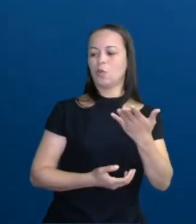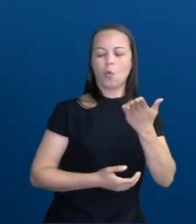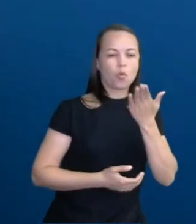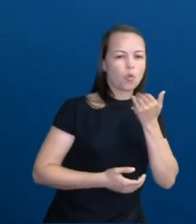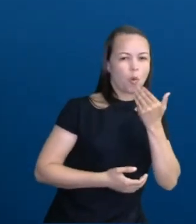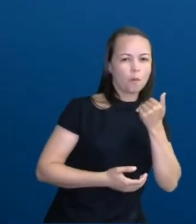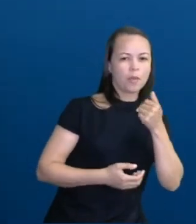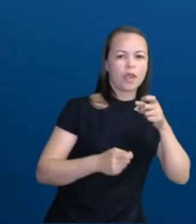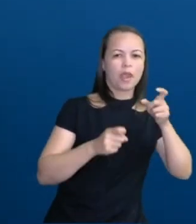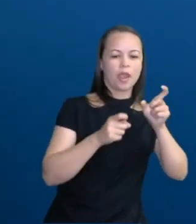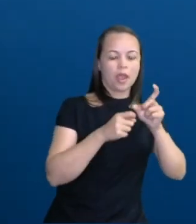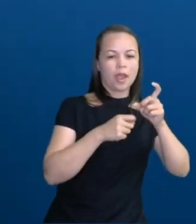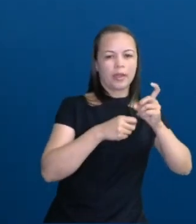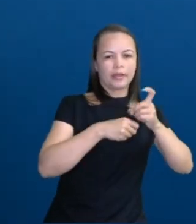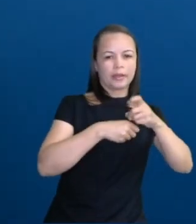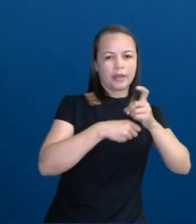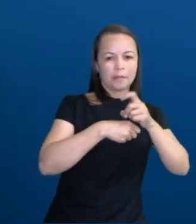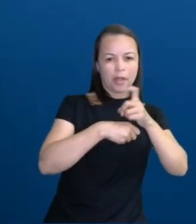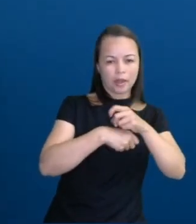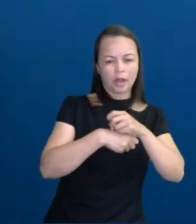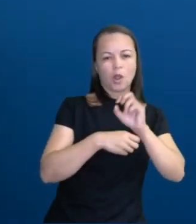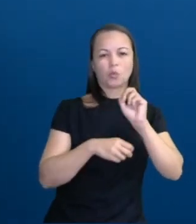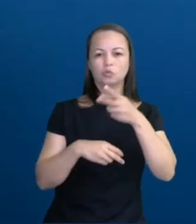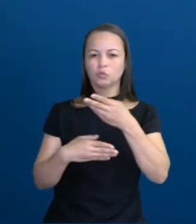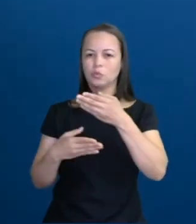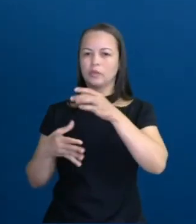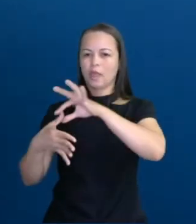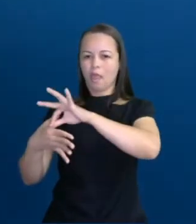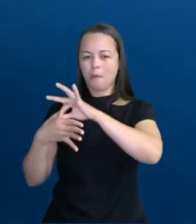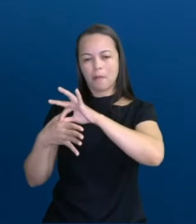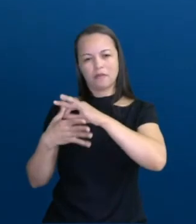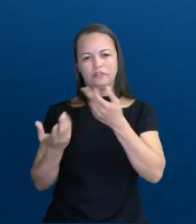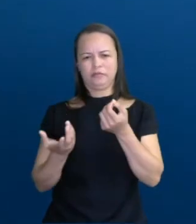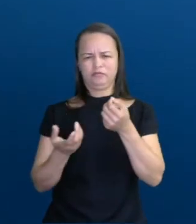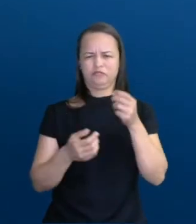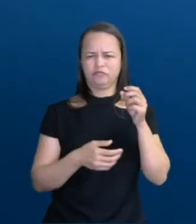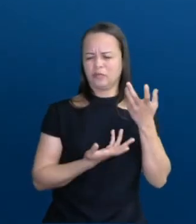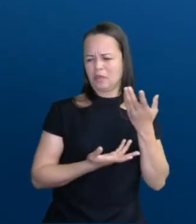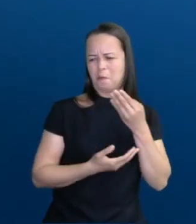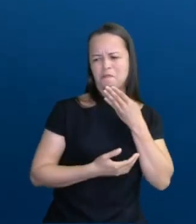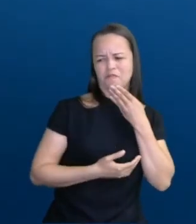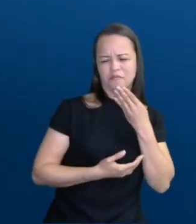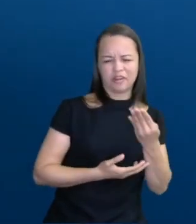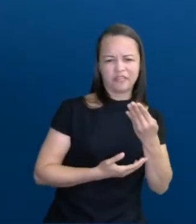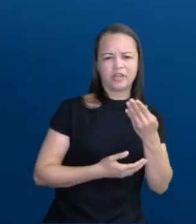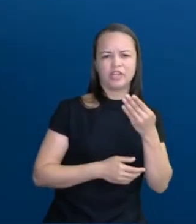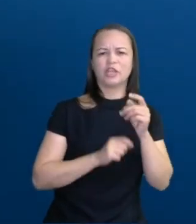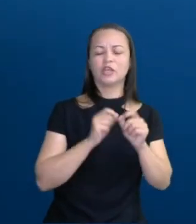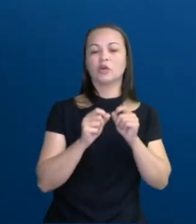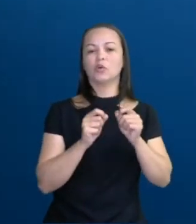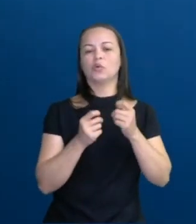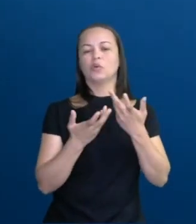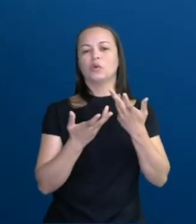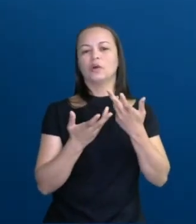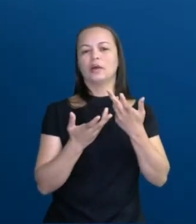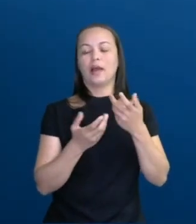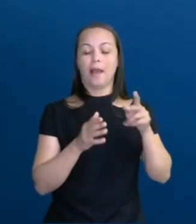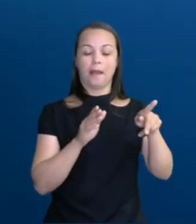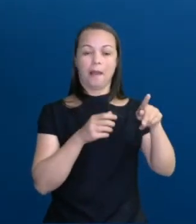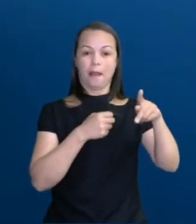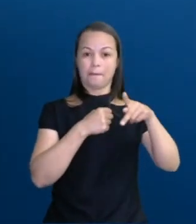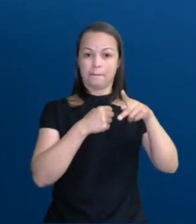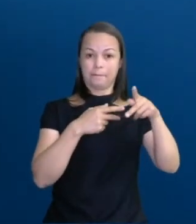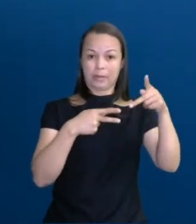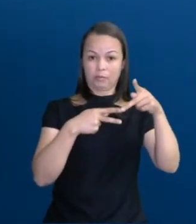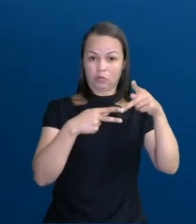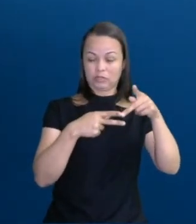Camarão do que bife tá verdadeiro não com o verbo preferir você sempre vai utilizar a